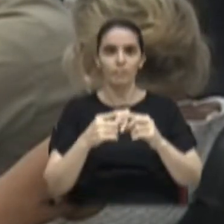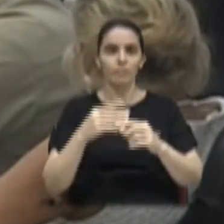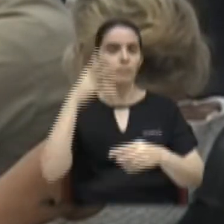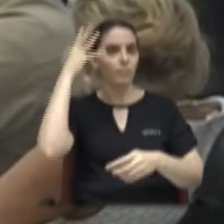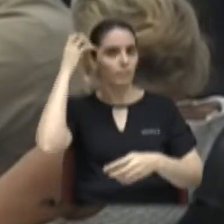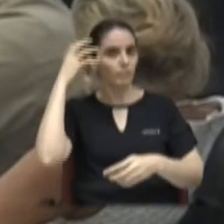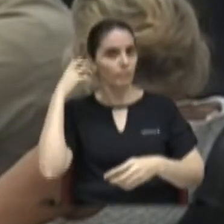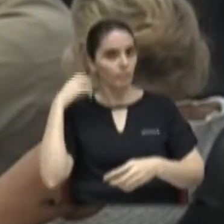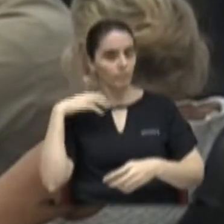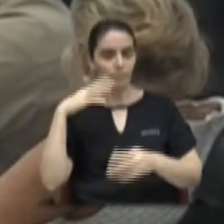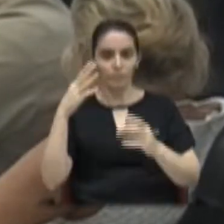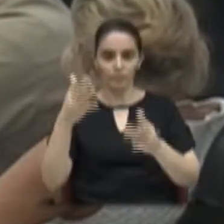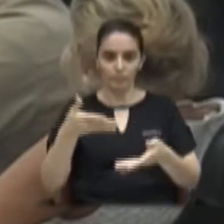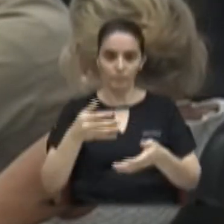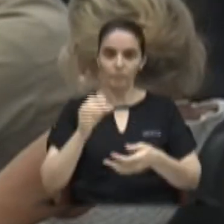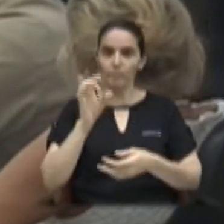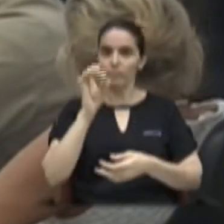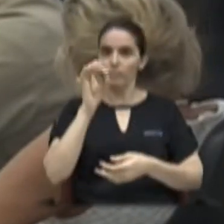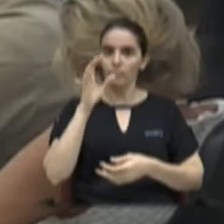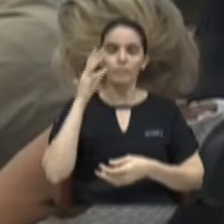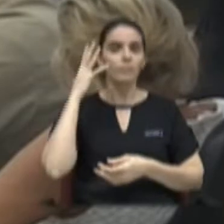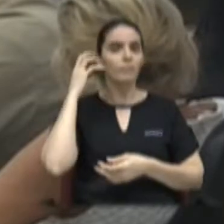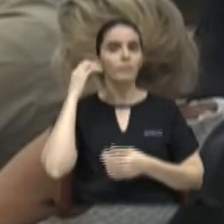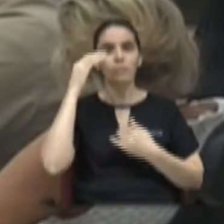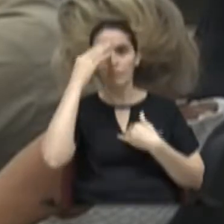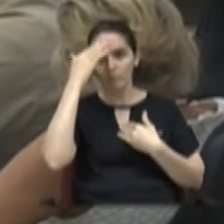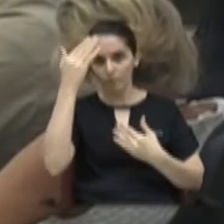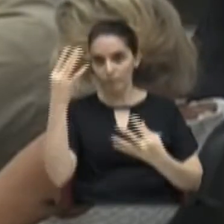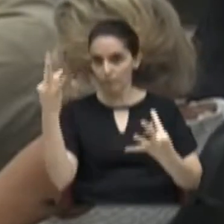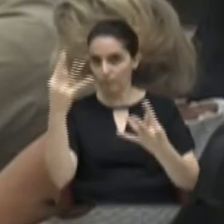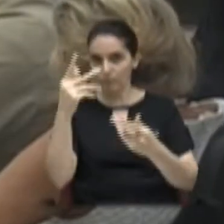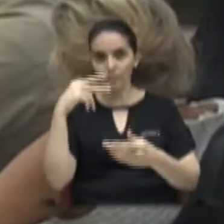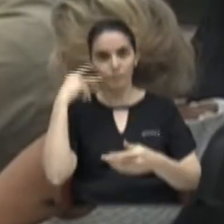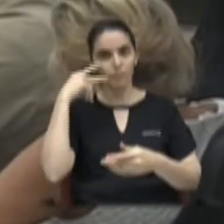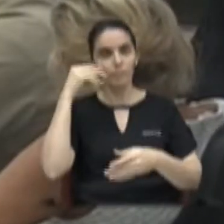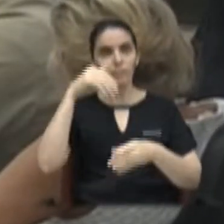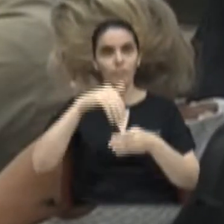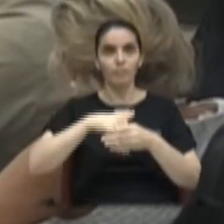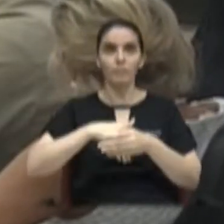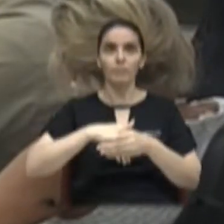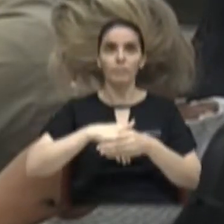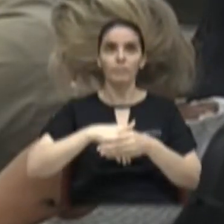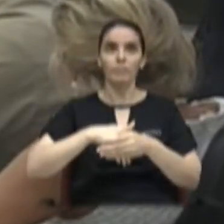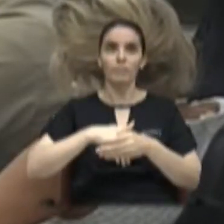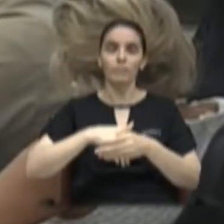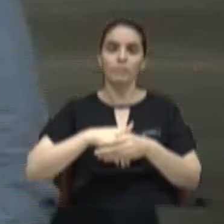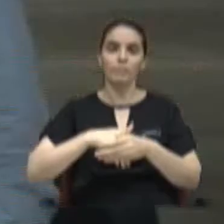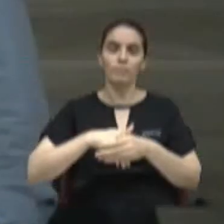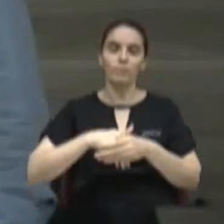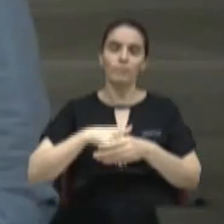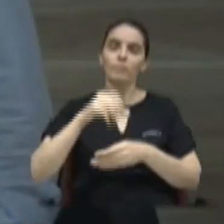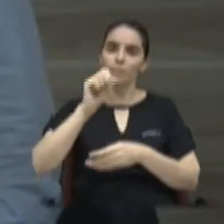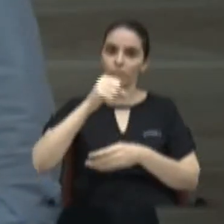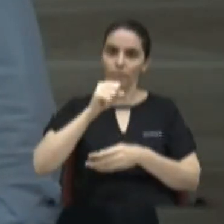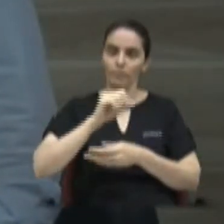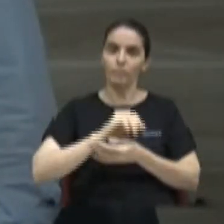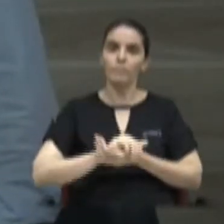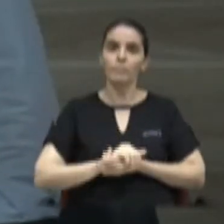de antemão, a Lu agradece a todos os vereadores que votaram favorável ao projeto dela.